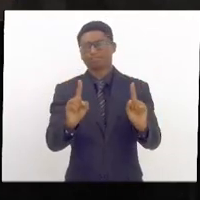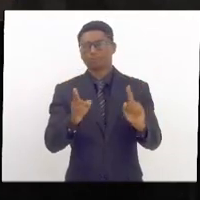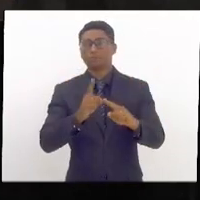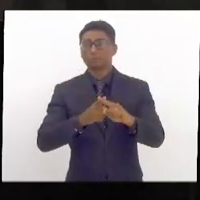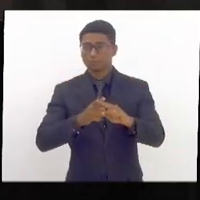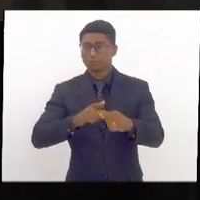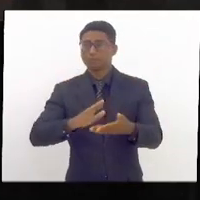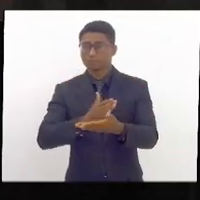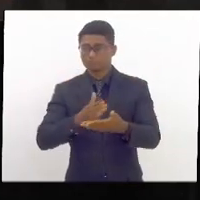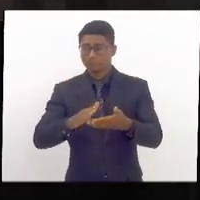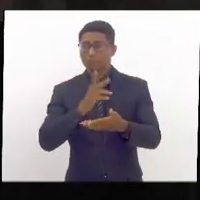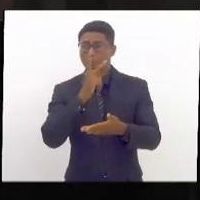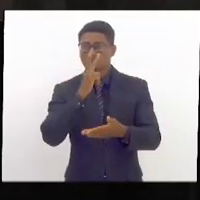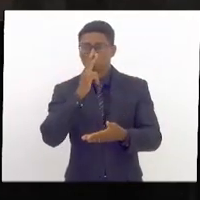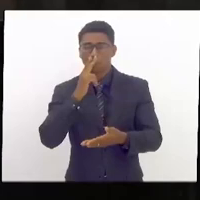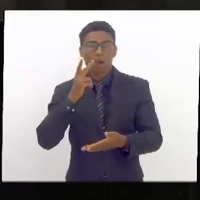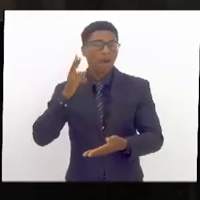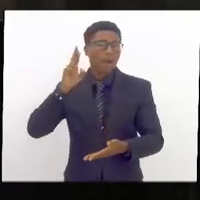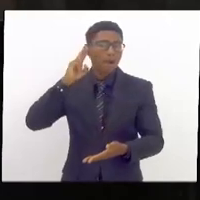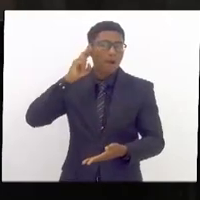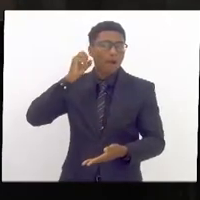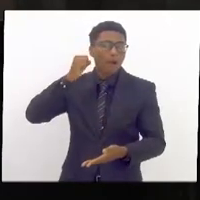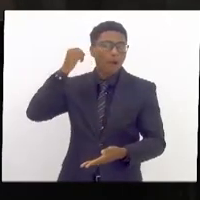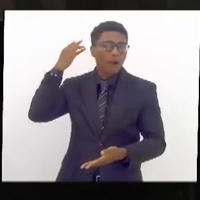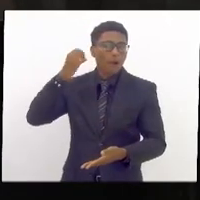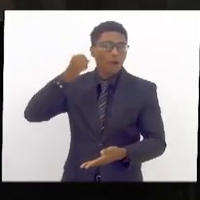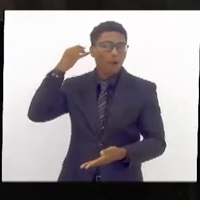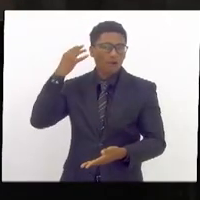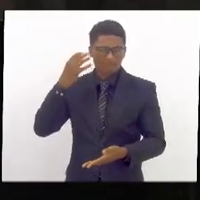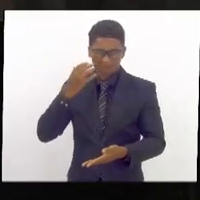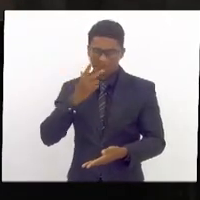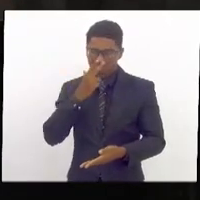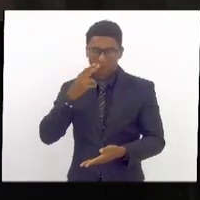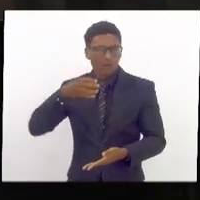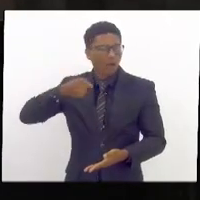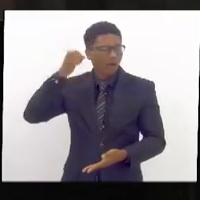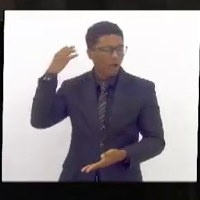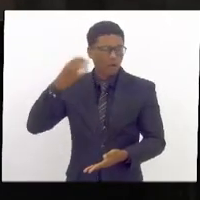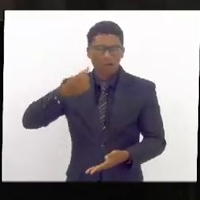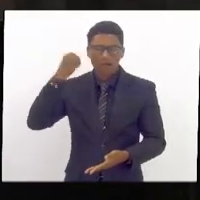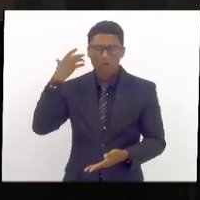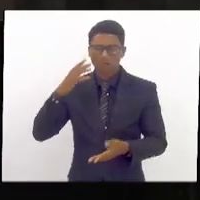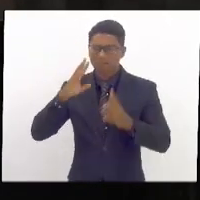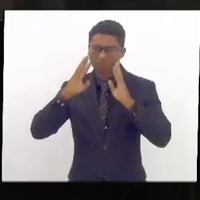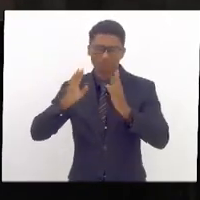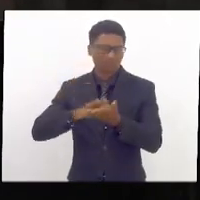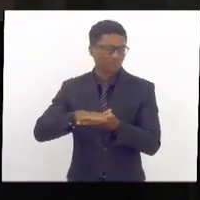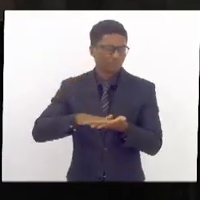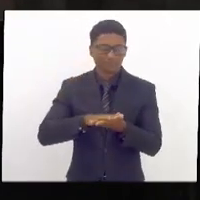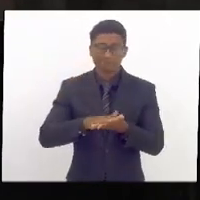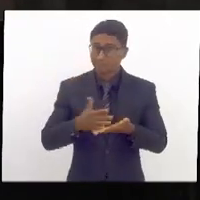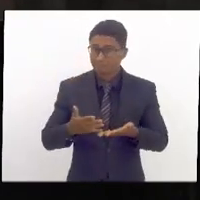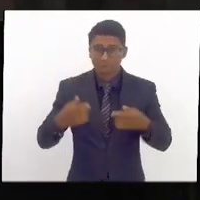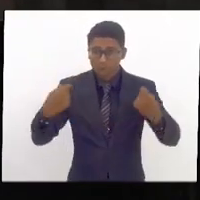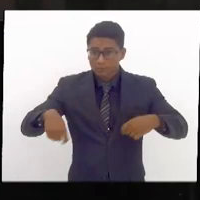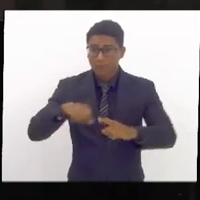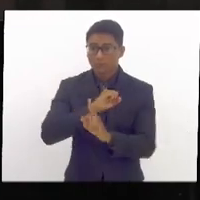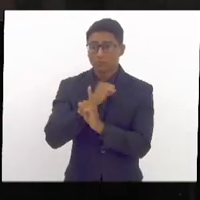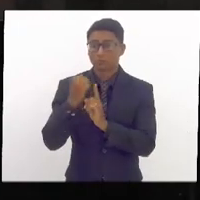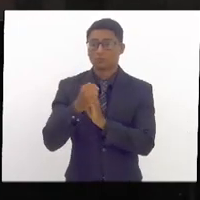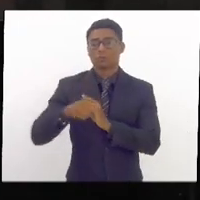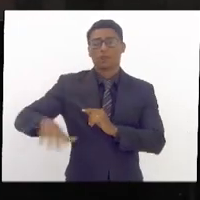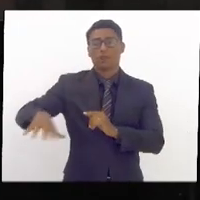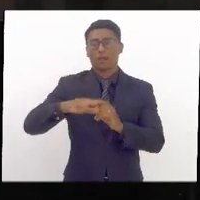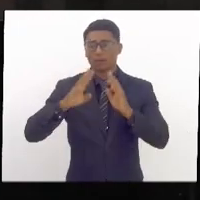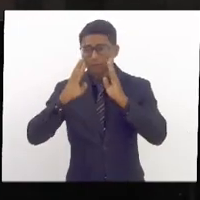ouvidos tudo tampados, tem que destampar para ouvir a sociedade e ver o quanto que de transformação tem que